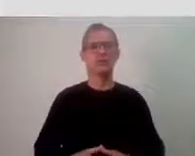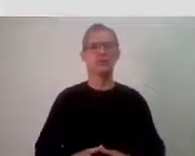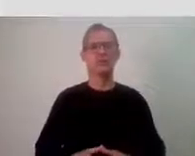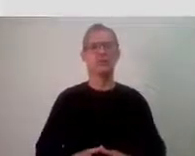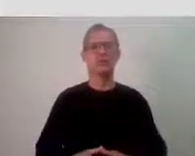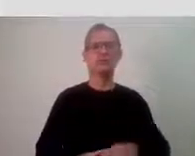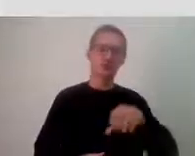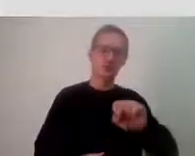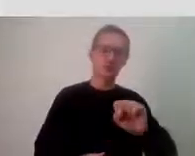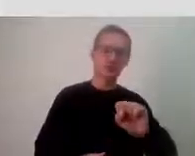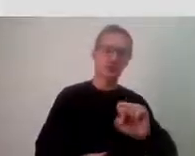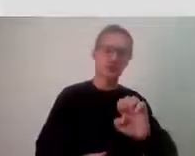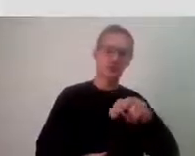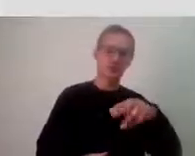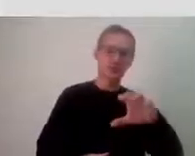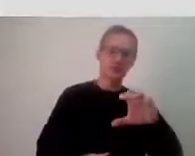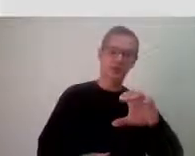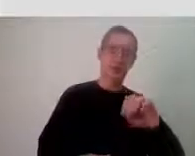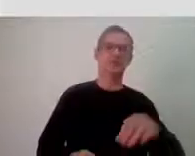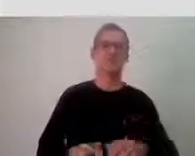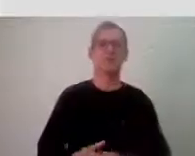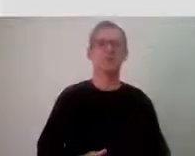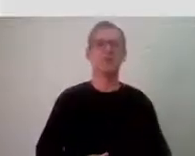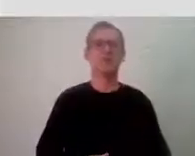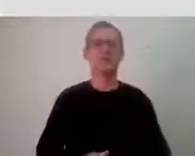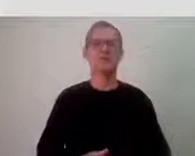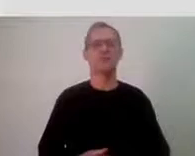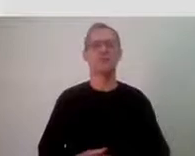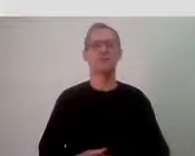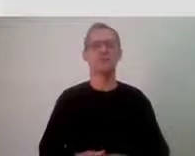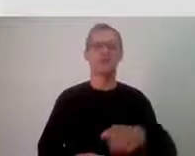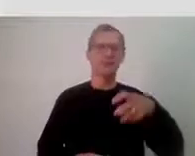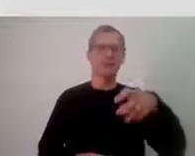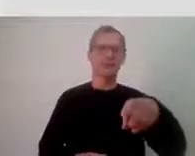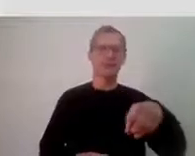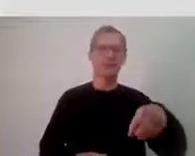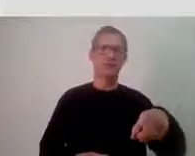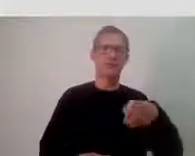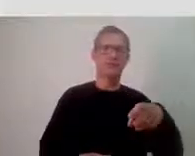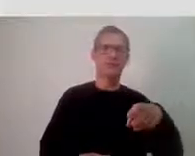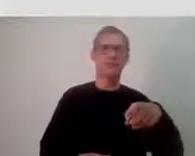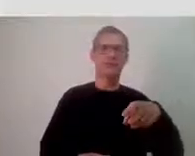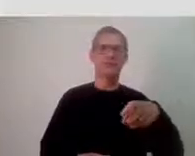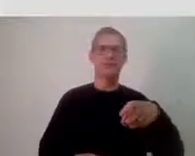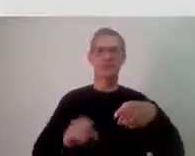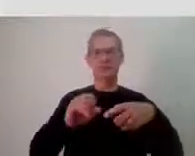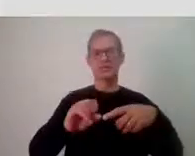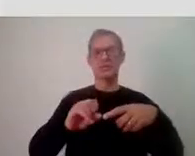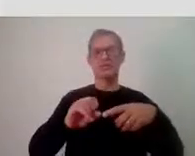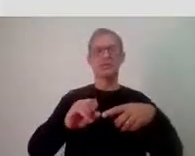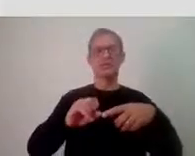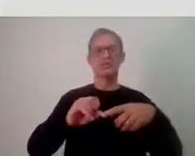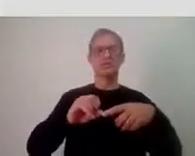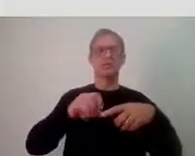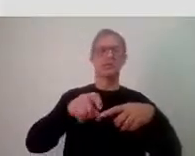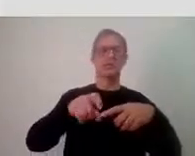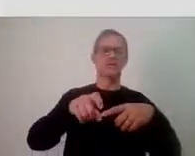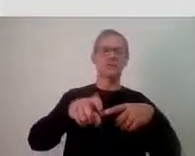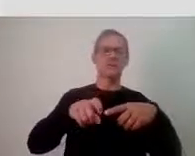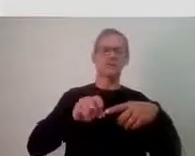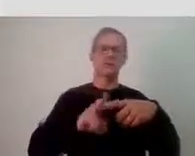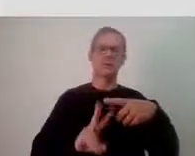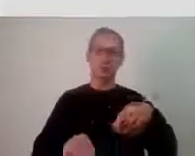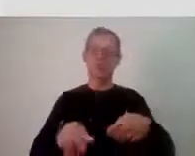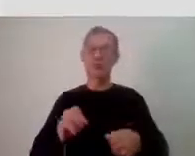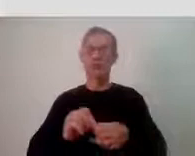2. Primeiro passo, faça o esboço gráfico dessa região. Porque você fazendo o esboço gráfico, você vai